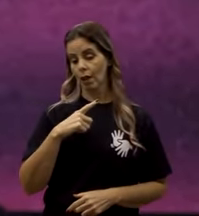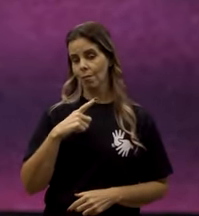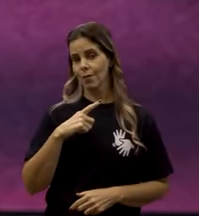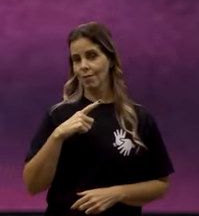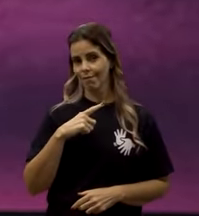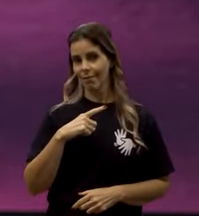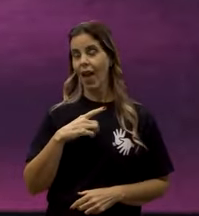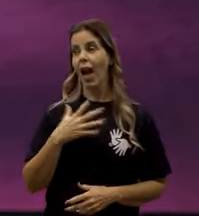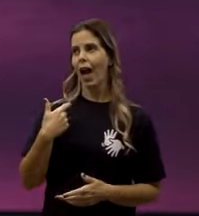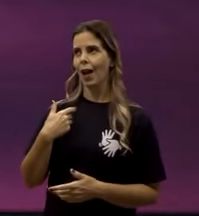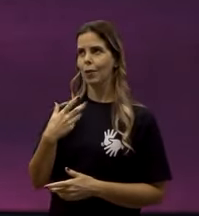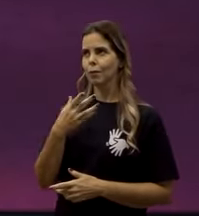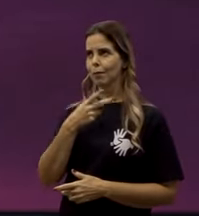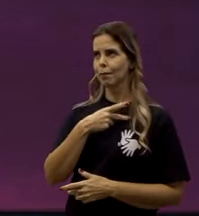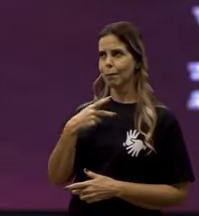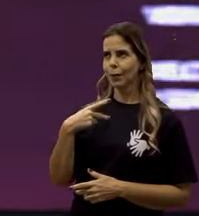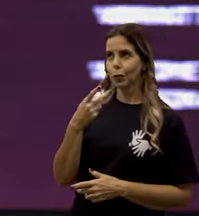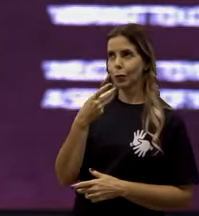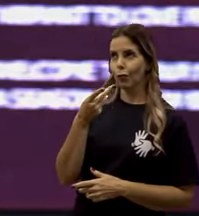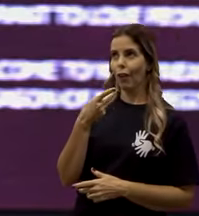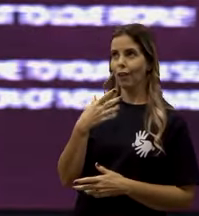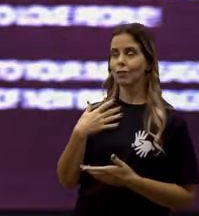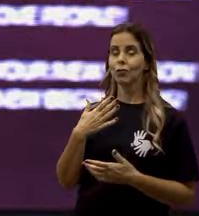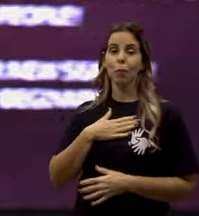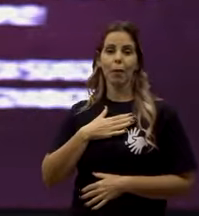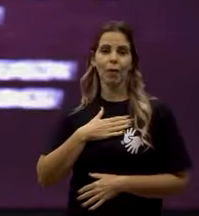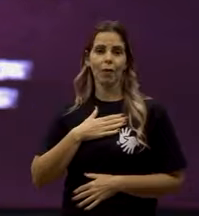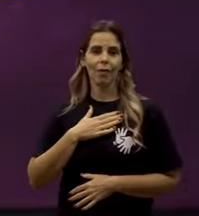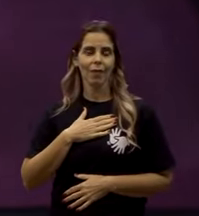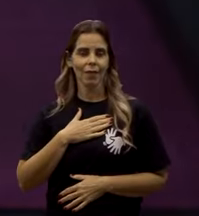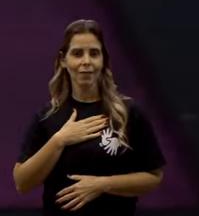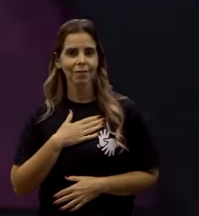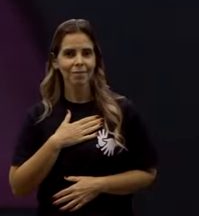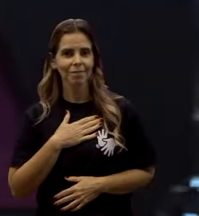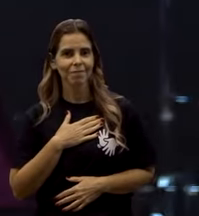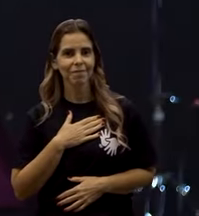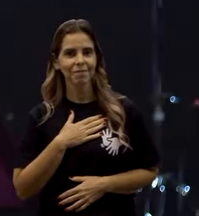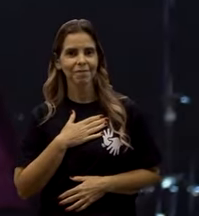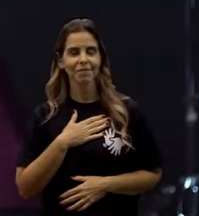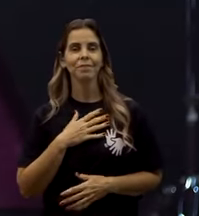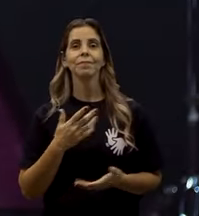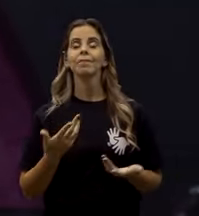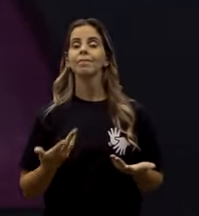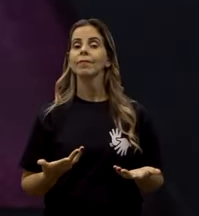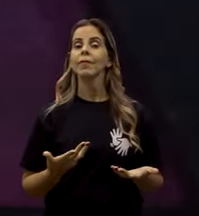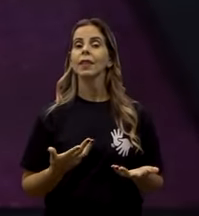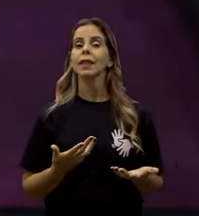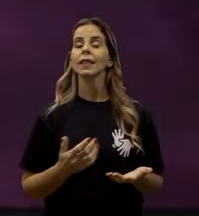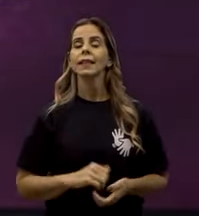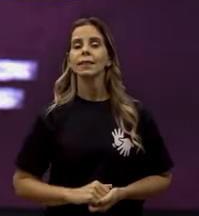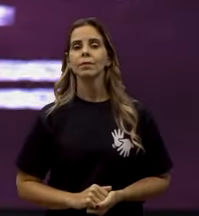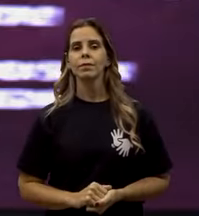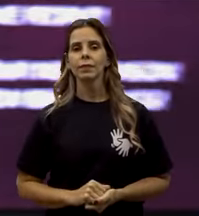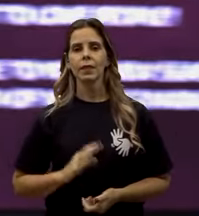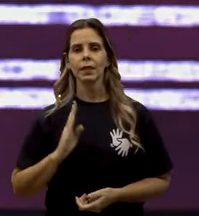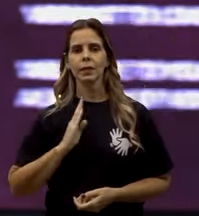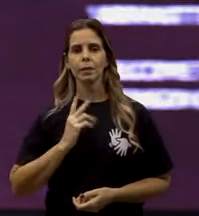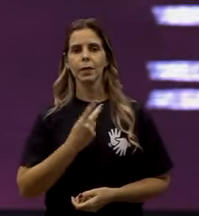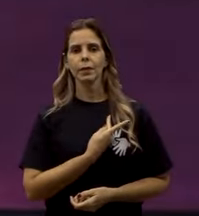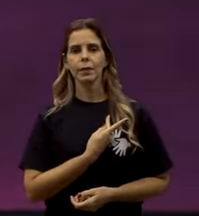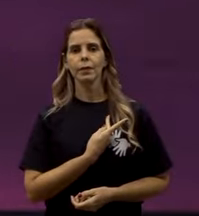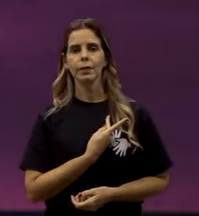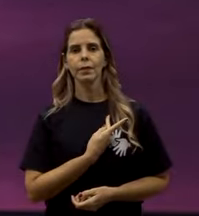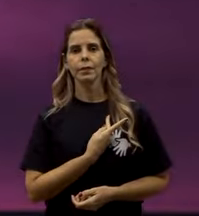falando tudo de mim aí eu tô tudo com isso aí é diagnóstico olha o que o escritor de Hebreus vai nos ensinar que o contrário de